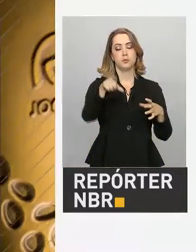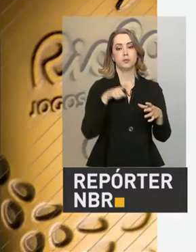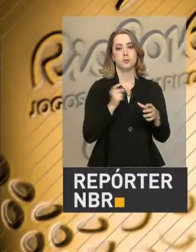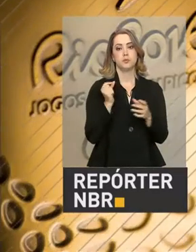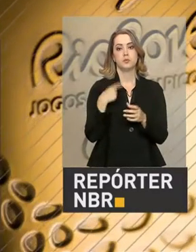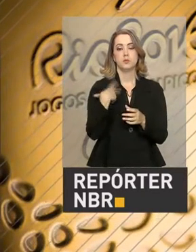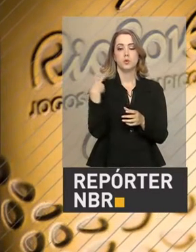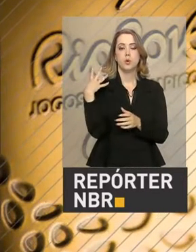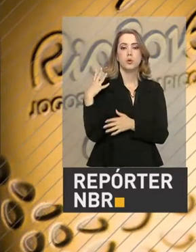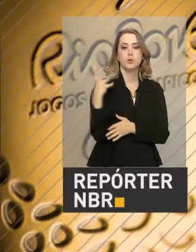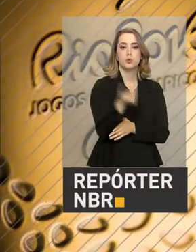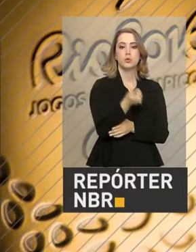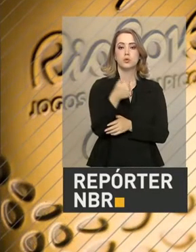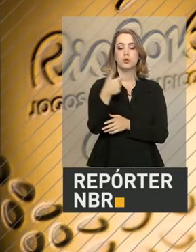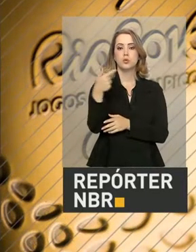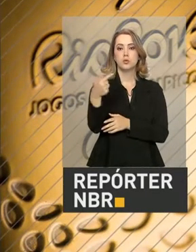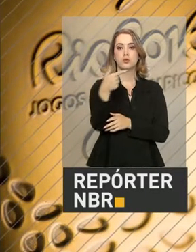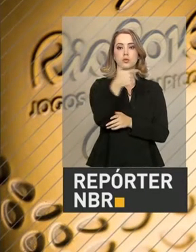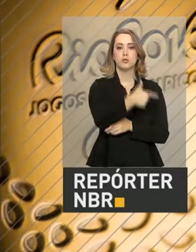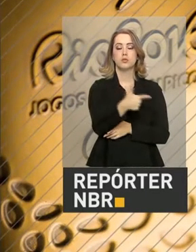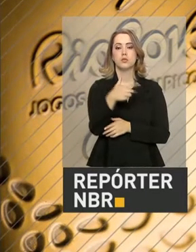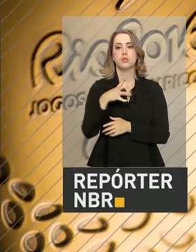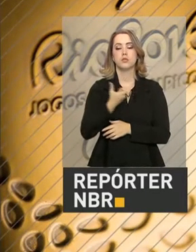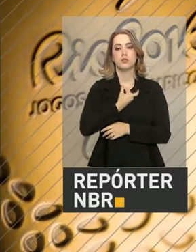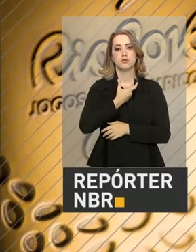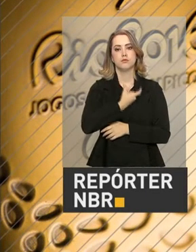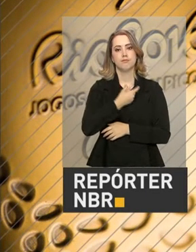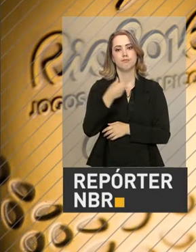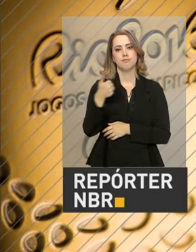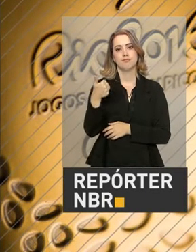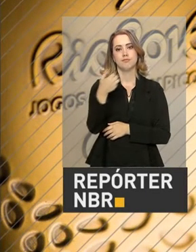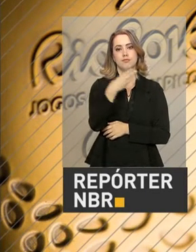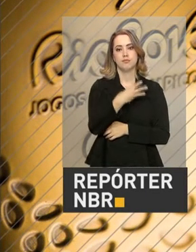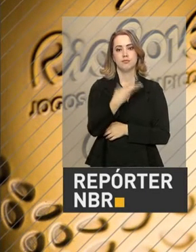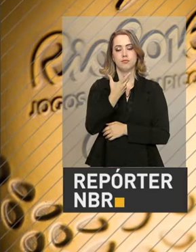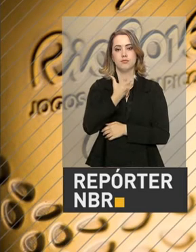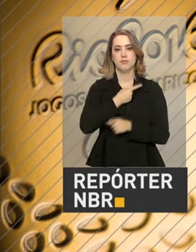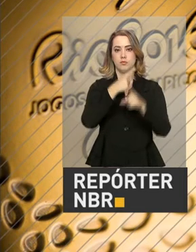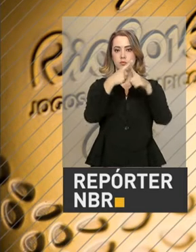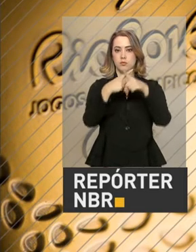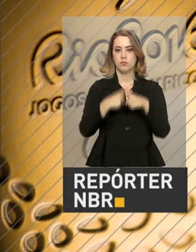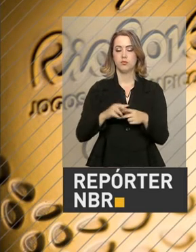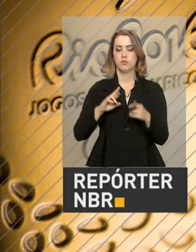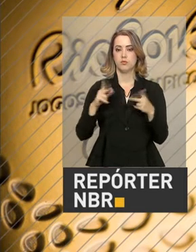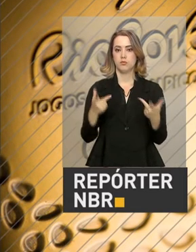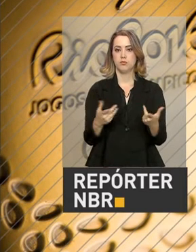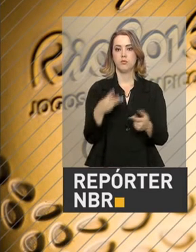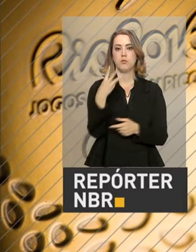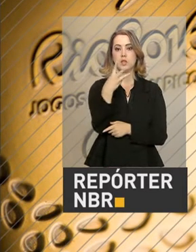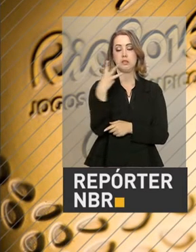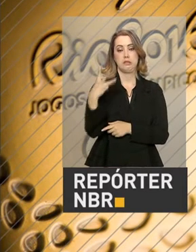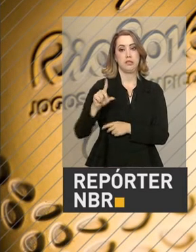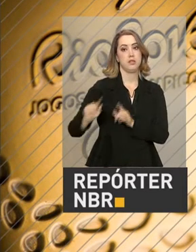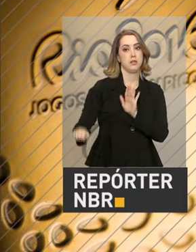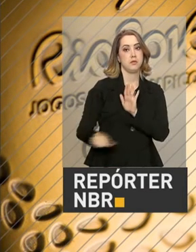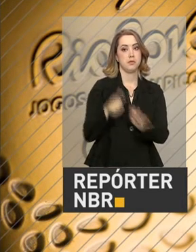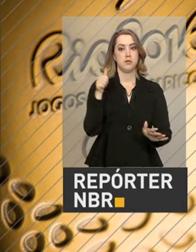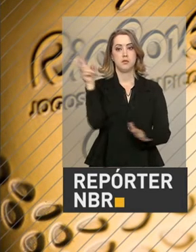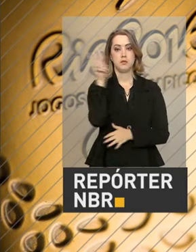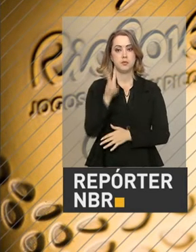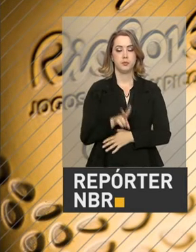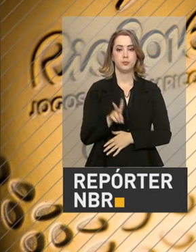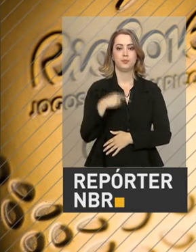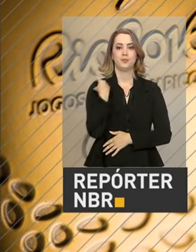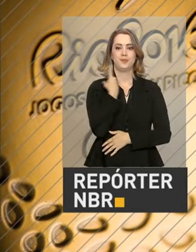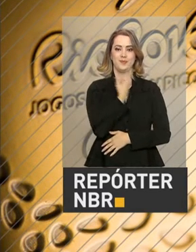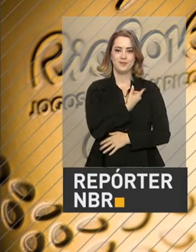conquistamos ao todo 72 medalhas em 13 modalidades 33 delas inéditas para o Brasil